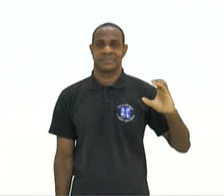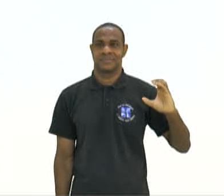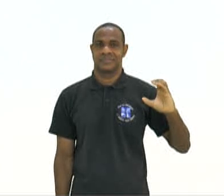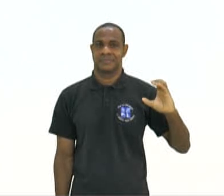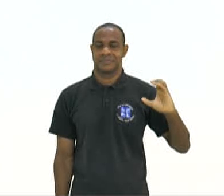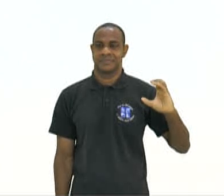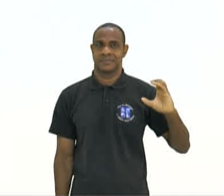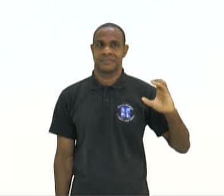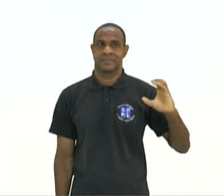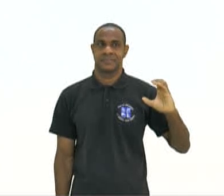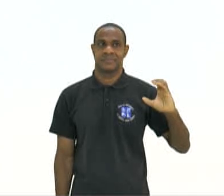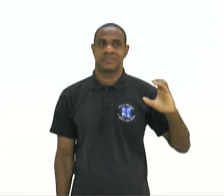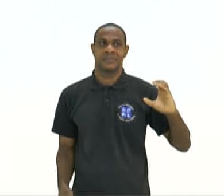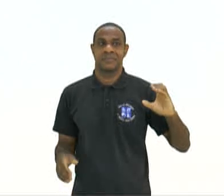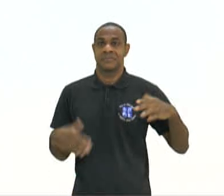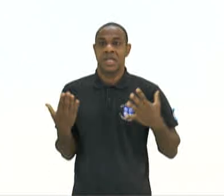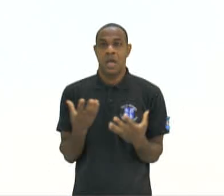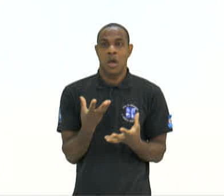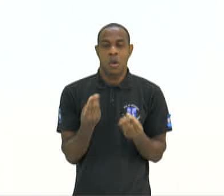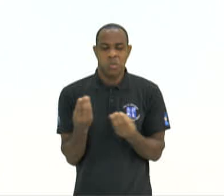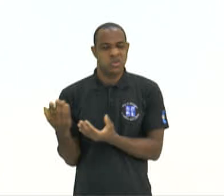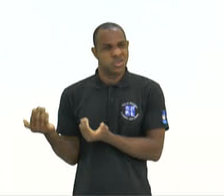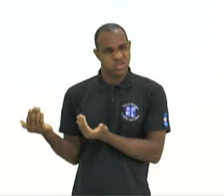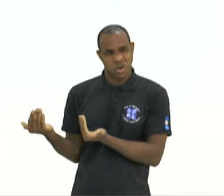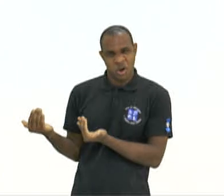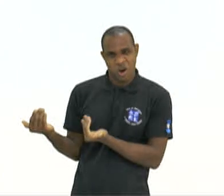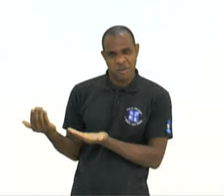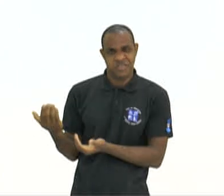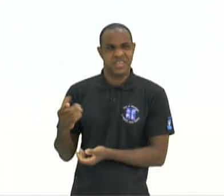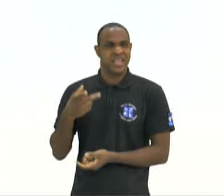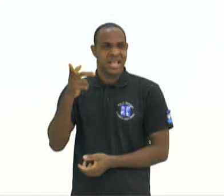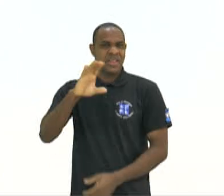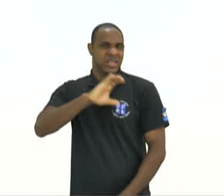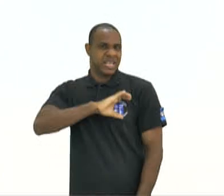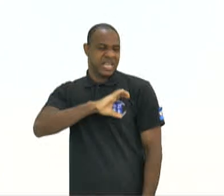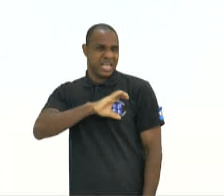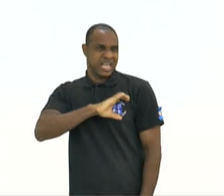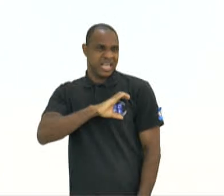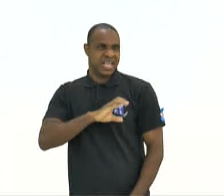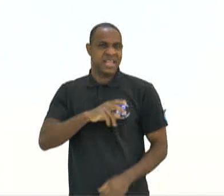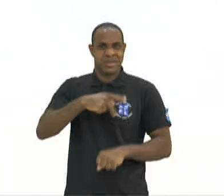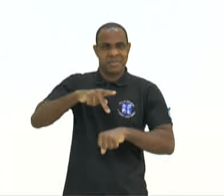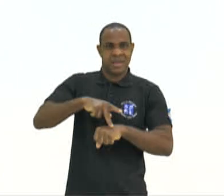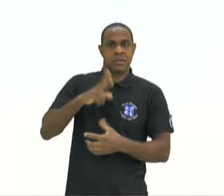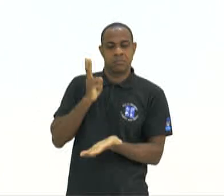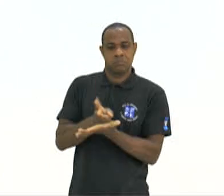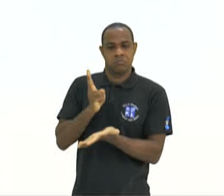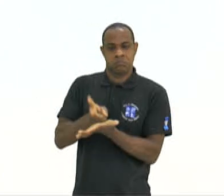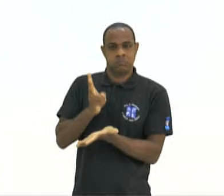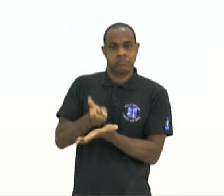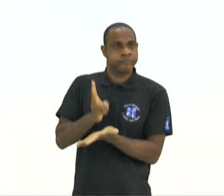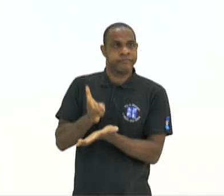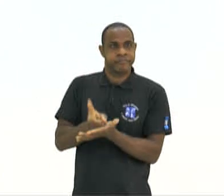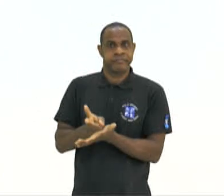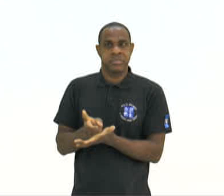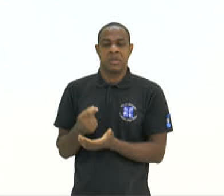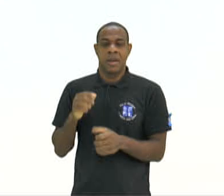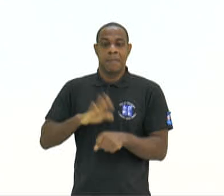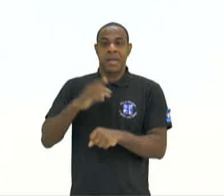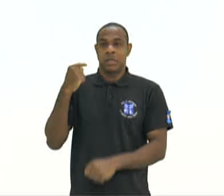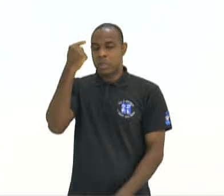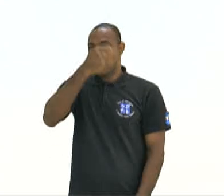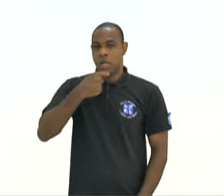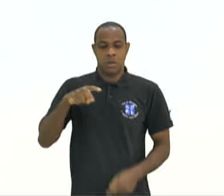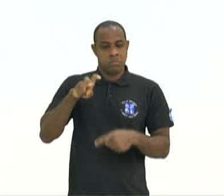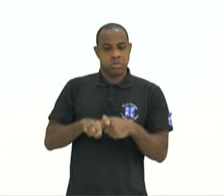screen. Desde que muitos jovens ou muitos canadenses permanecem muito tempo ou permanecem mais do que 6 horas à